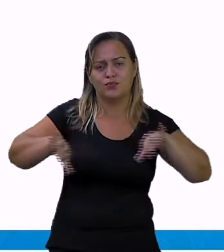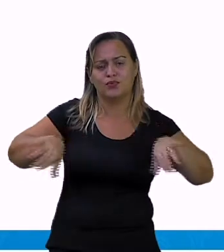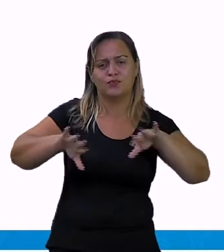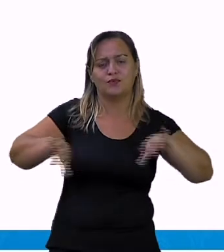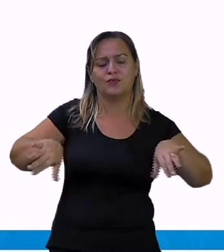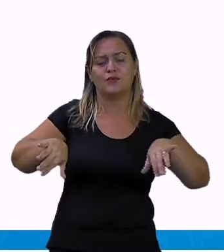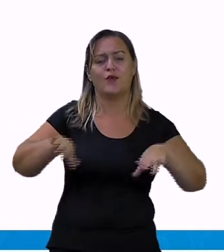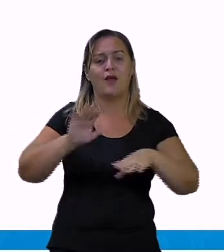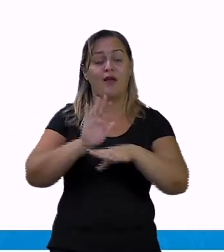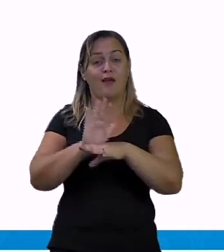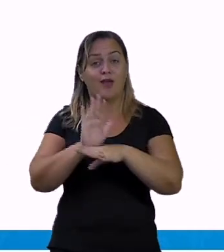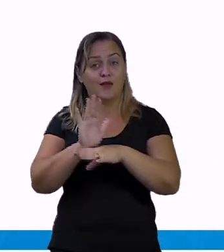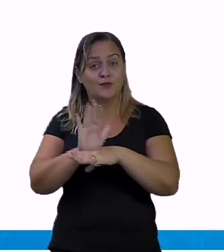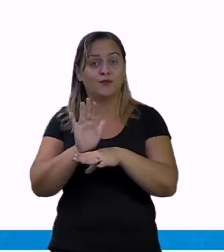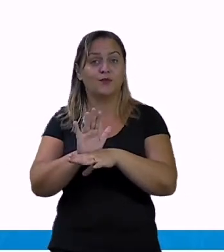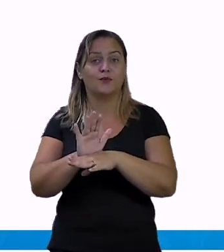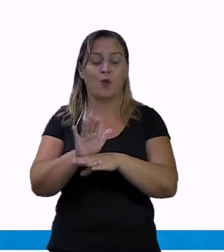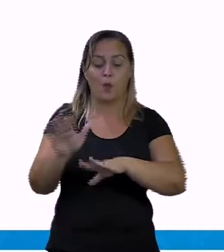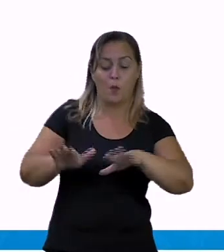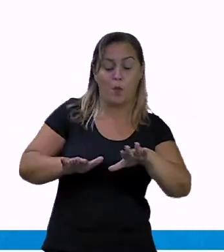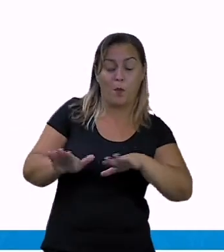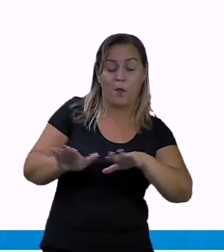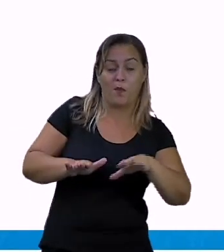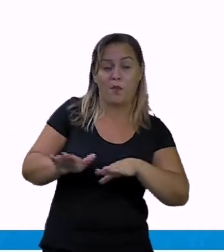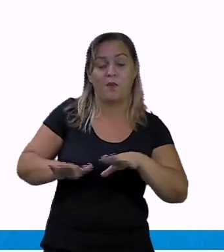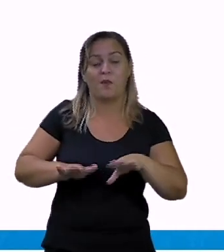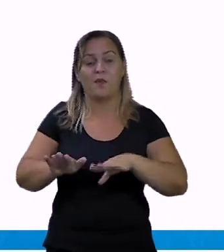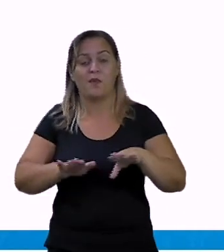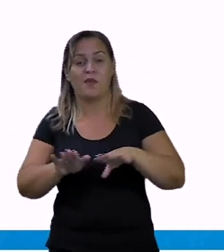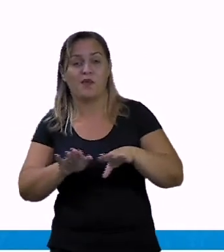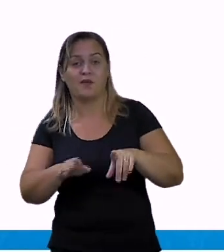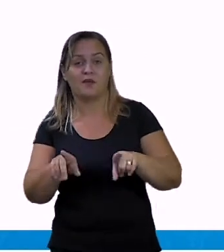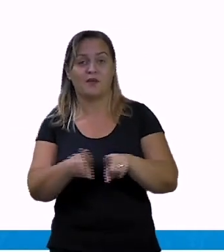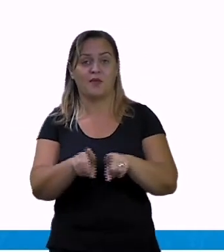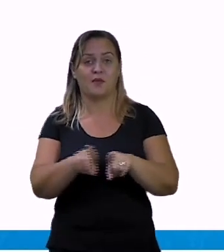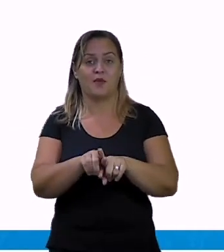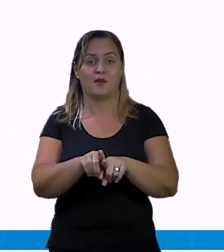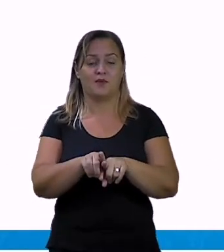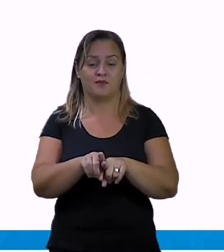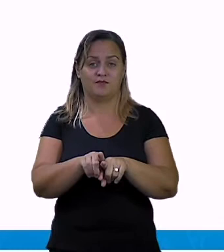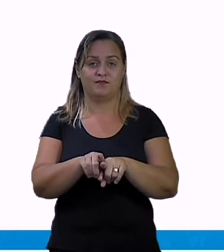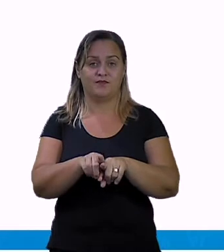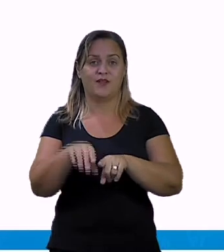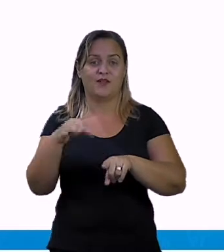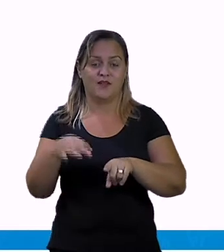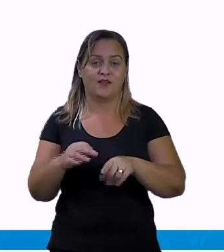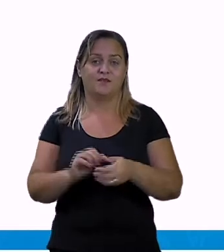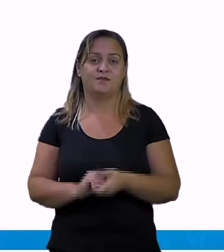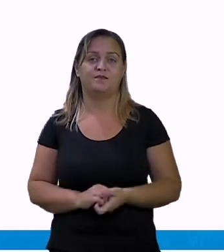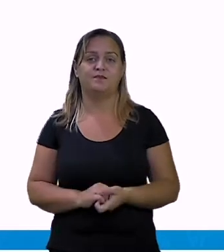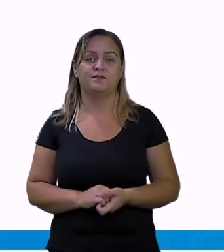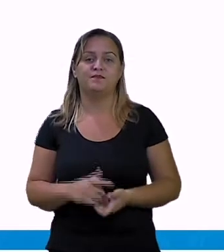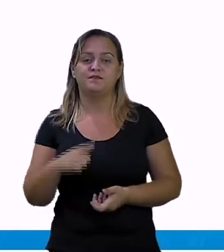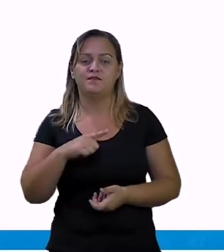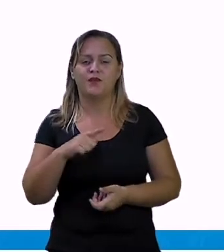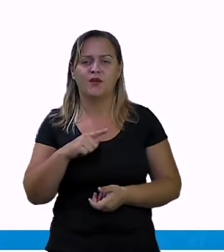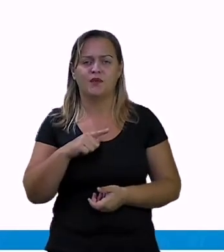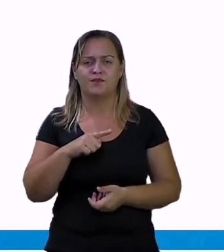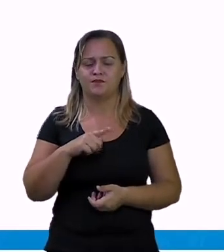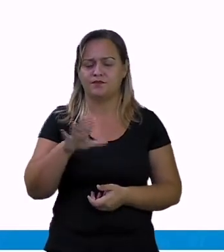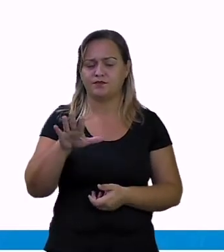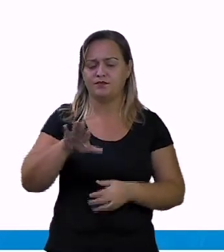esses movimentos. Então, nós vamos ter nadadeira ventral, nadadeira caudal.